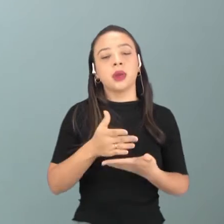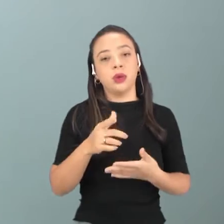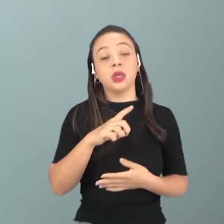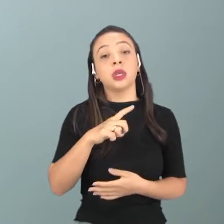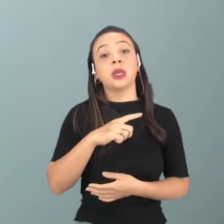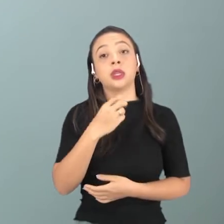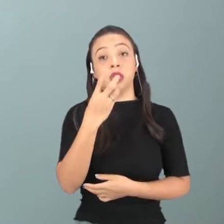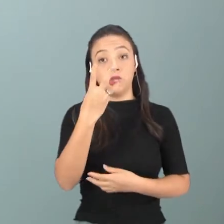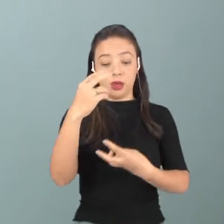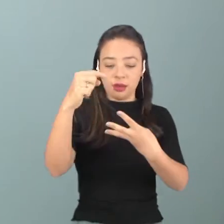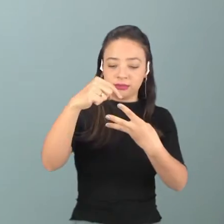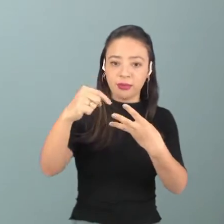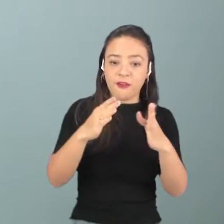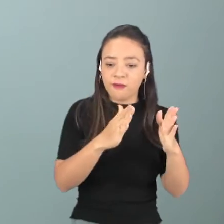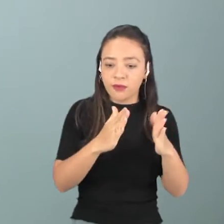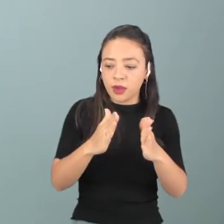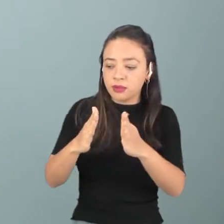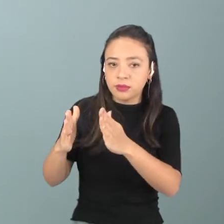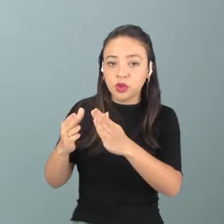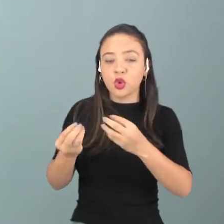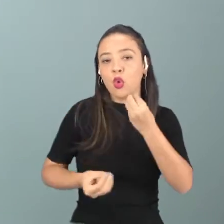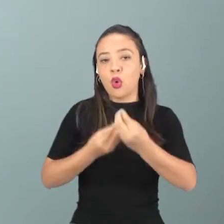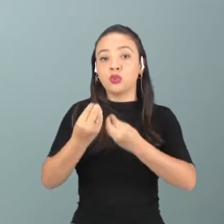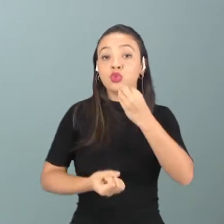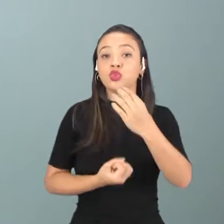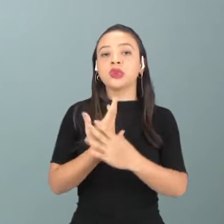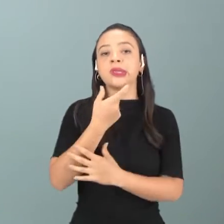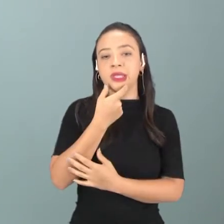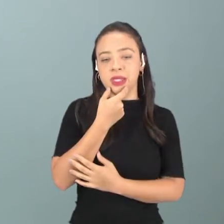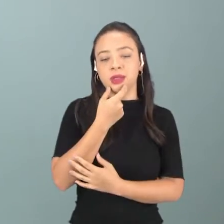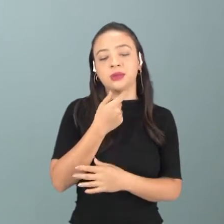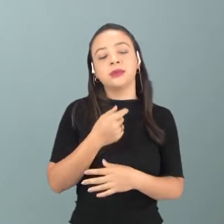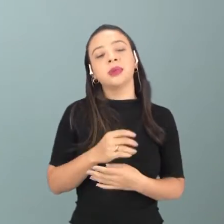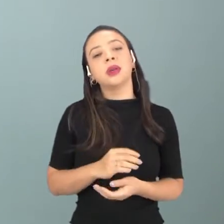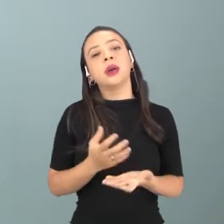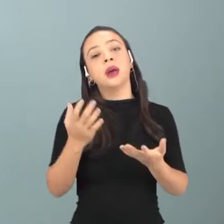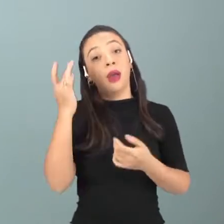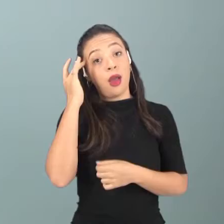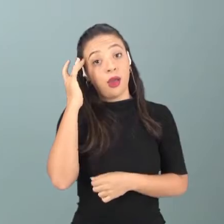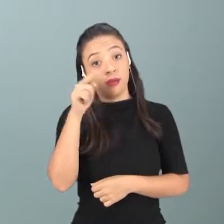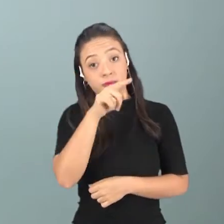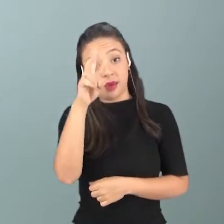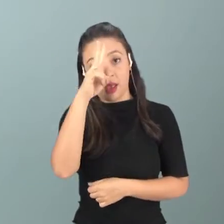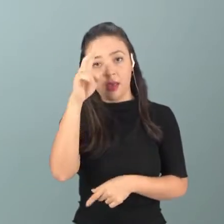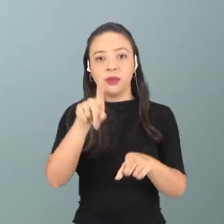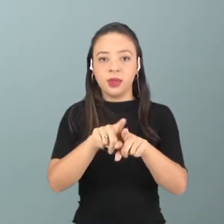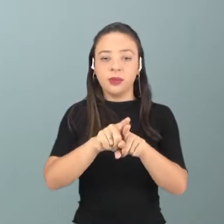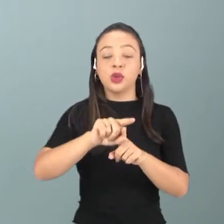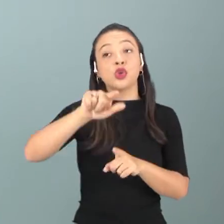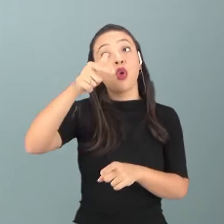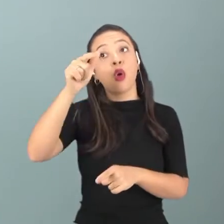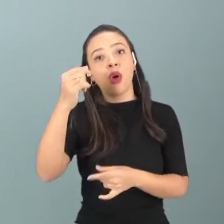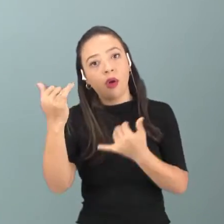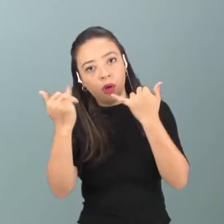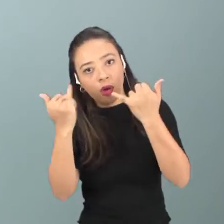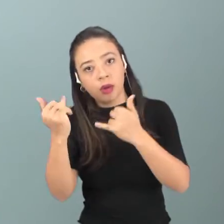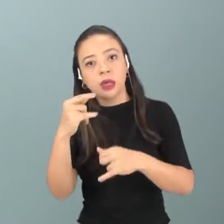da língua inglesa, bem resumido, né, para a gente lembrar. Espero que vocês tenham lembrado também de todos os detalhes e outros que nós não citamos aqui,